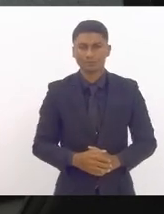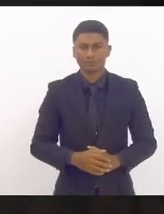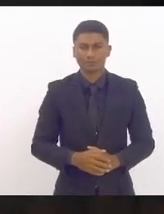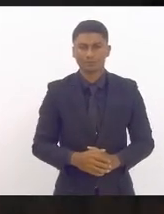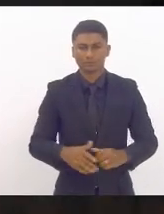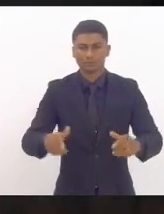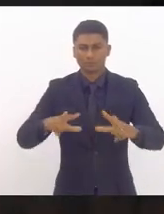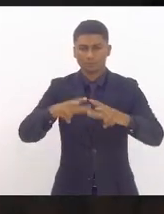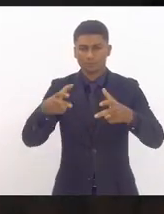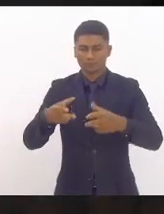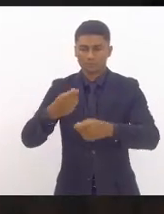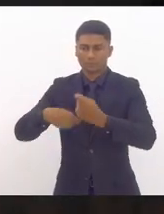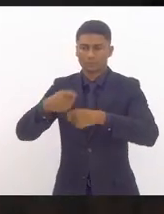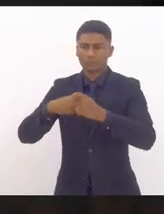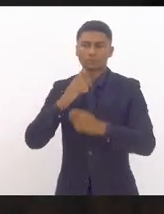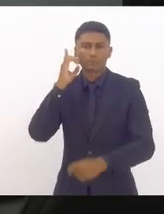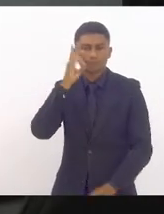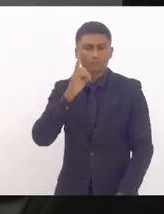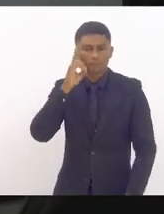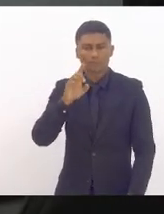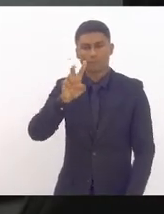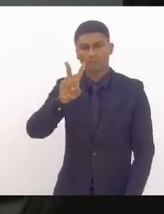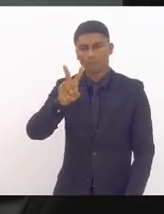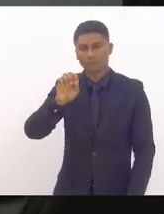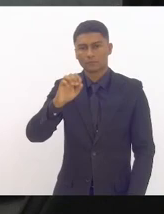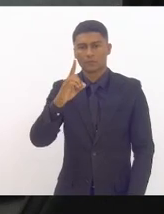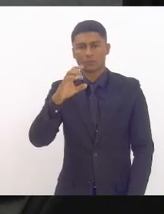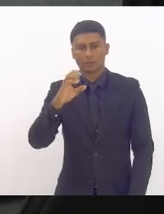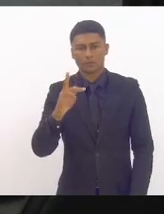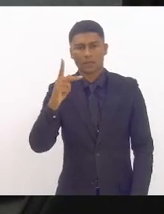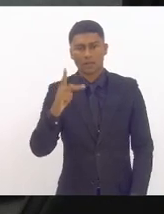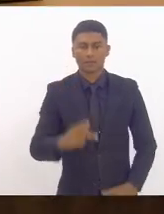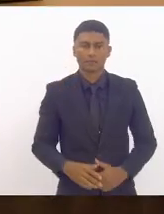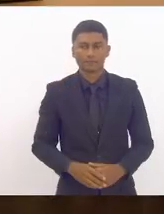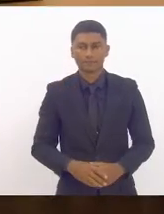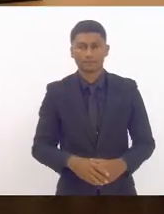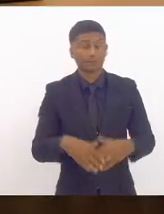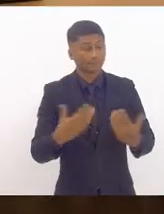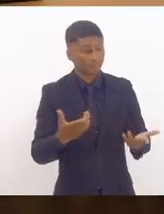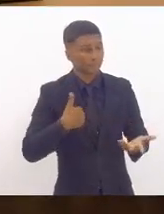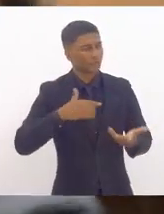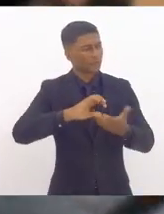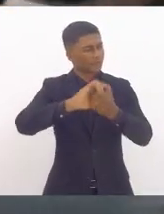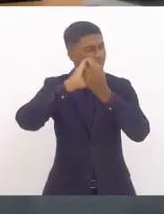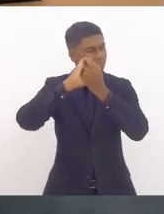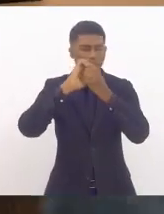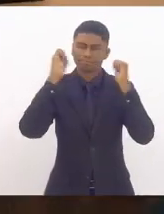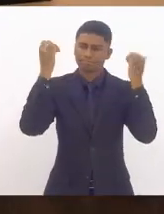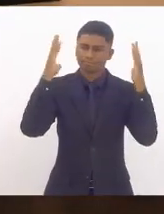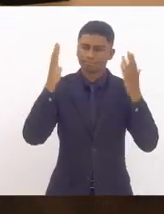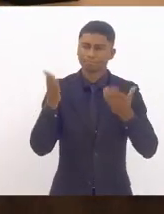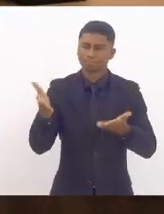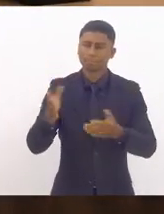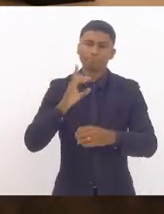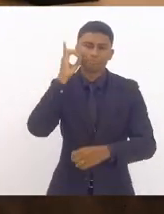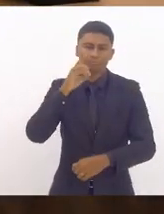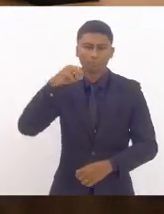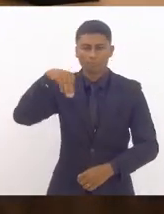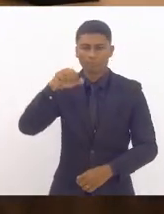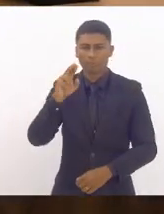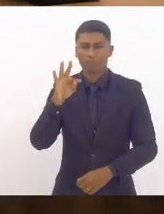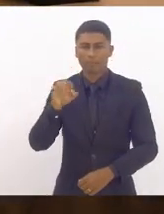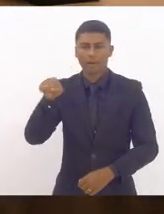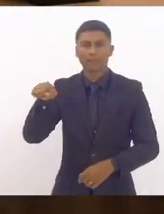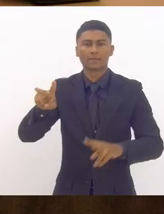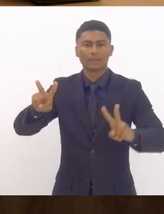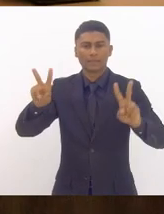Pela Comissão de Economia, deputado Valdec. Senhor presidente, também saúdo a autora, a deputada Marta Rocha, pela abordagem do tema, buscando